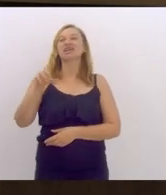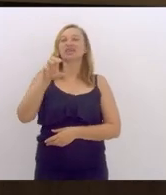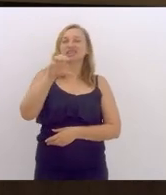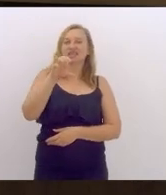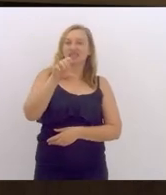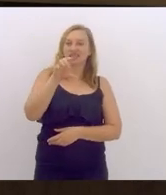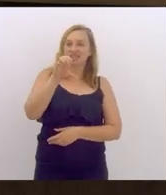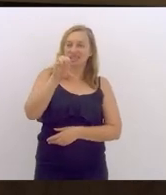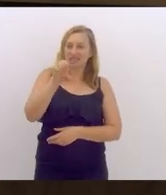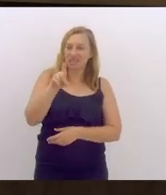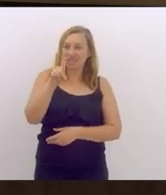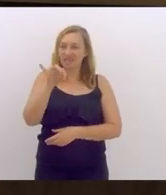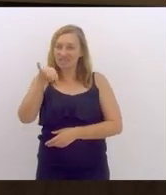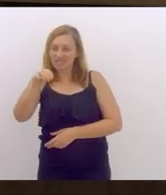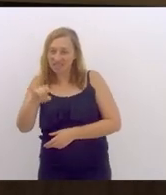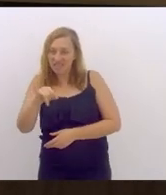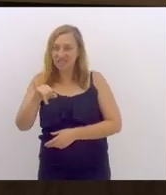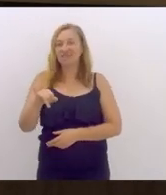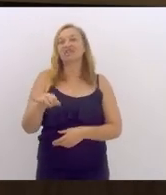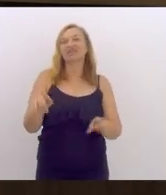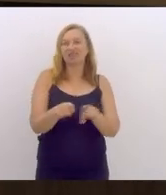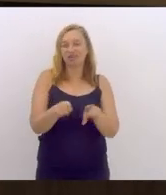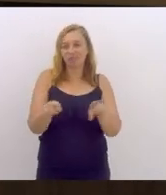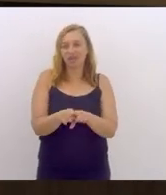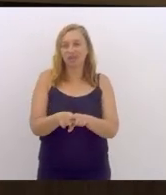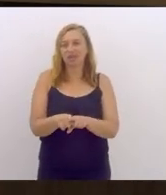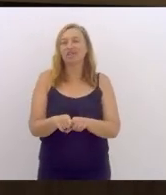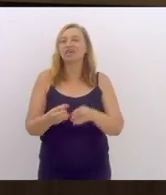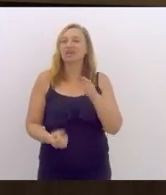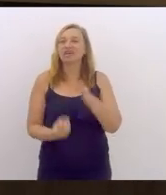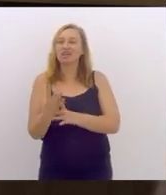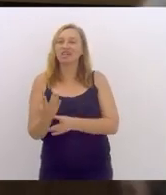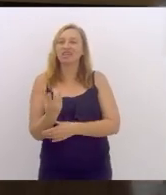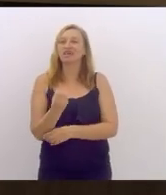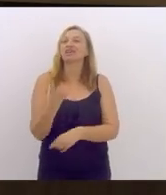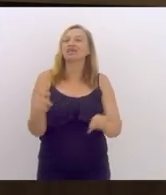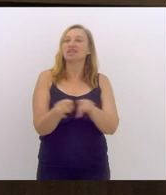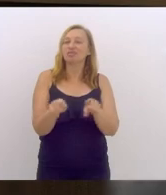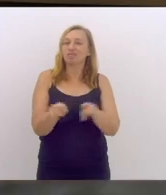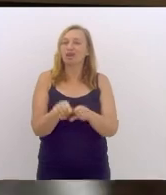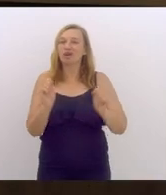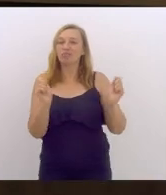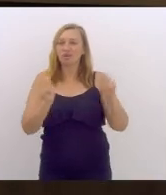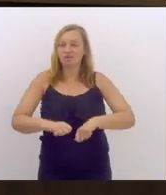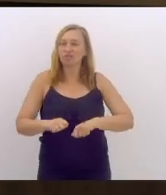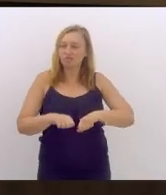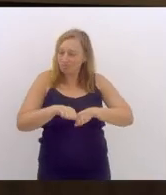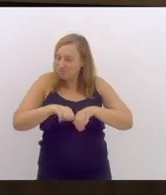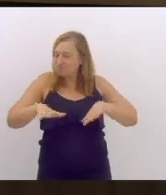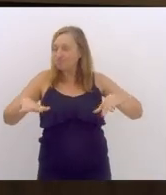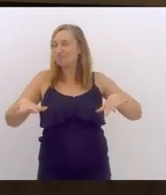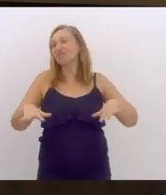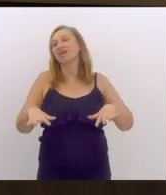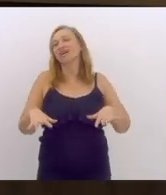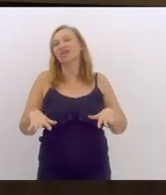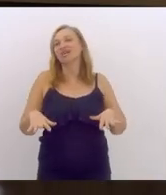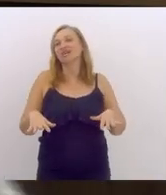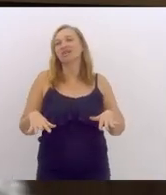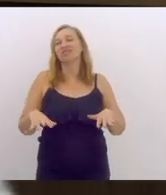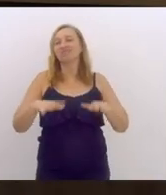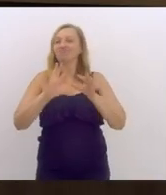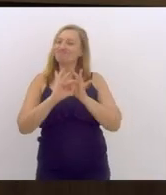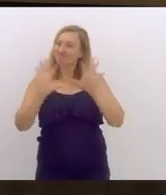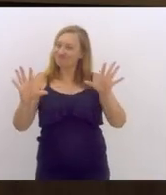é parlamentar e que constrói também a possibilidade de popularizar e